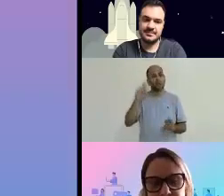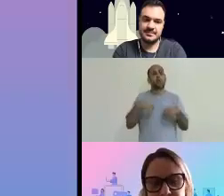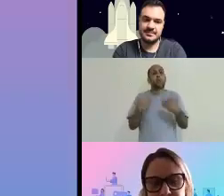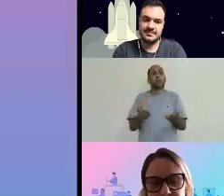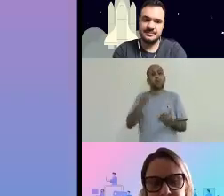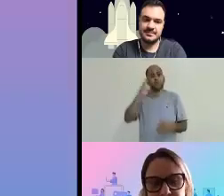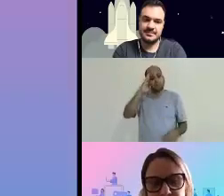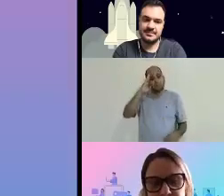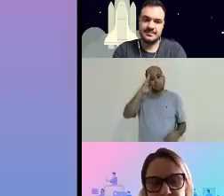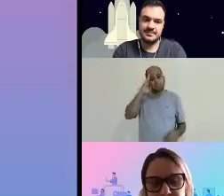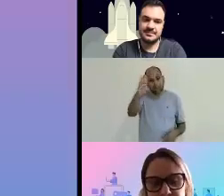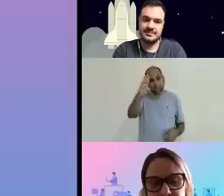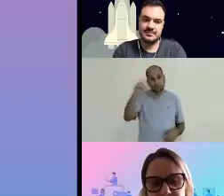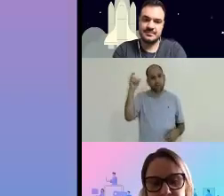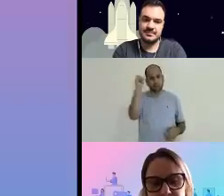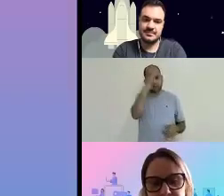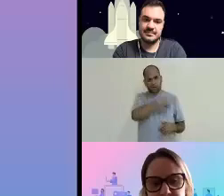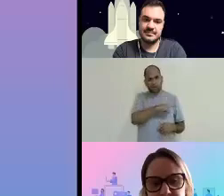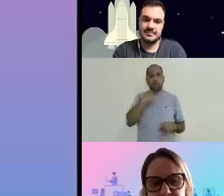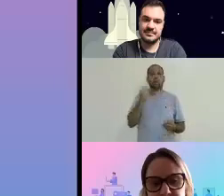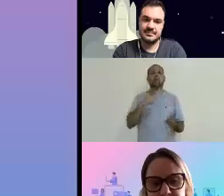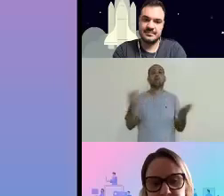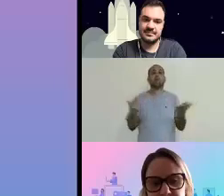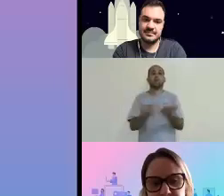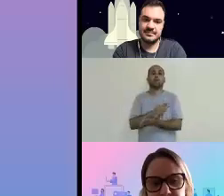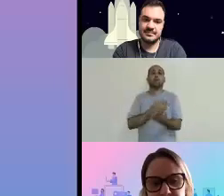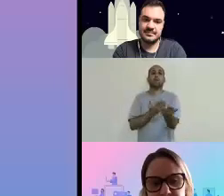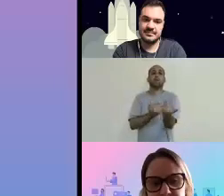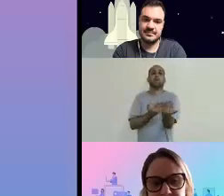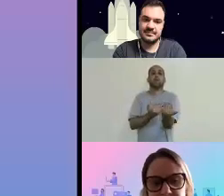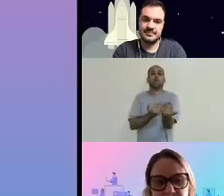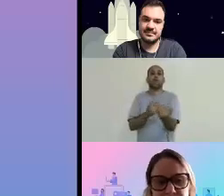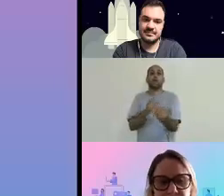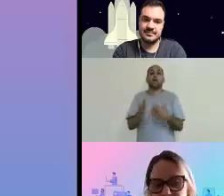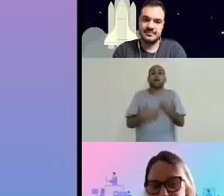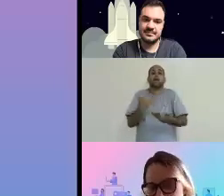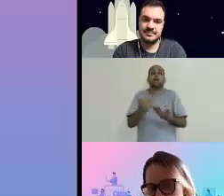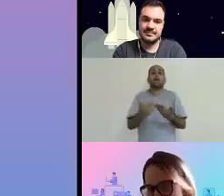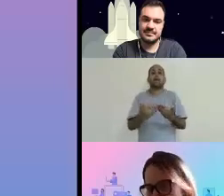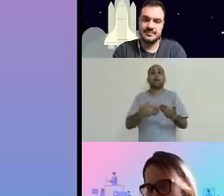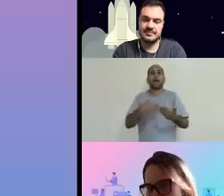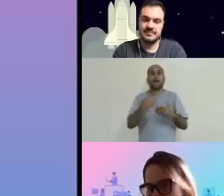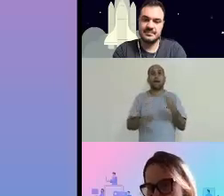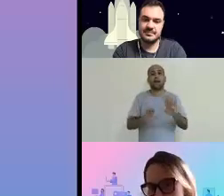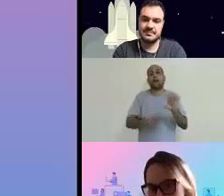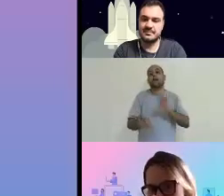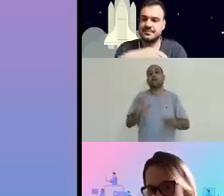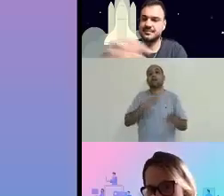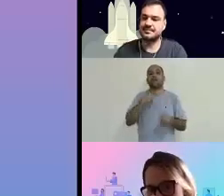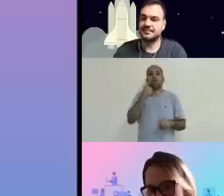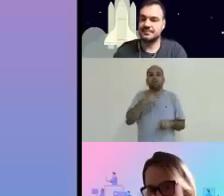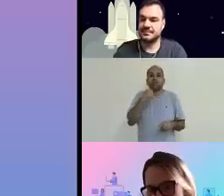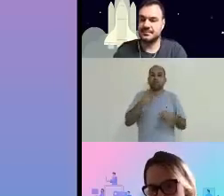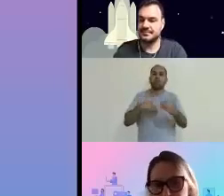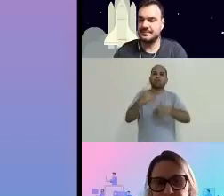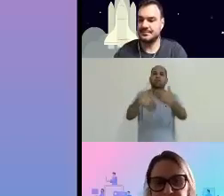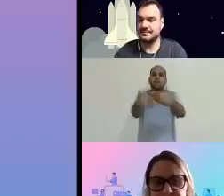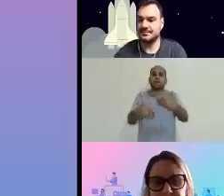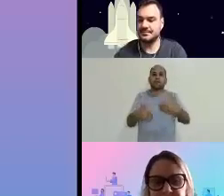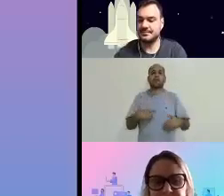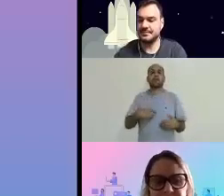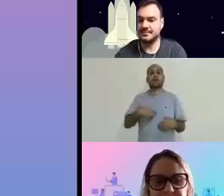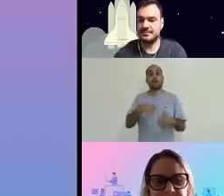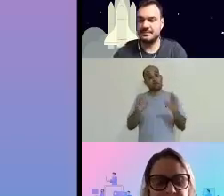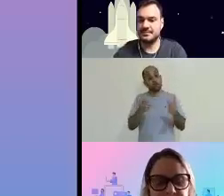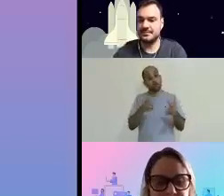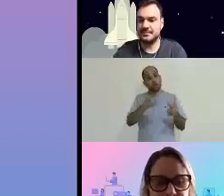está acontecendo para esse jovem às vezes não conseguir esse sucesso. O Jornada se propõe a isso, a olhar para essas dores, trabalhar